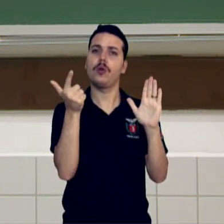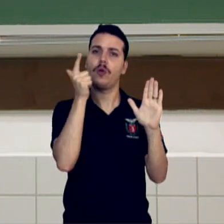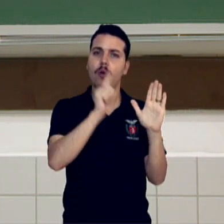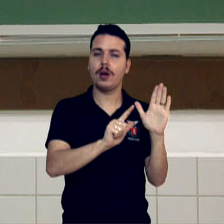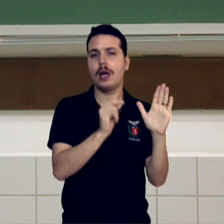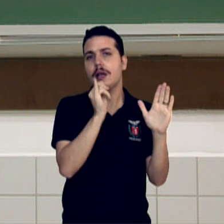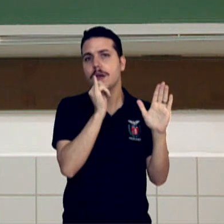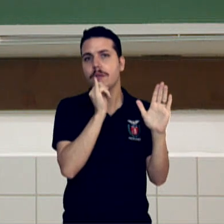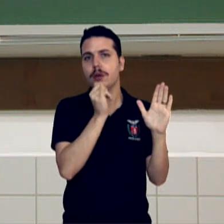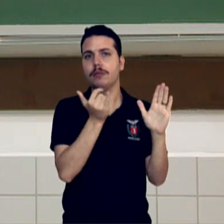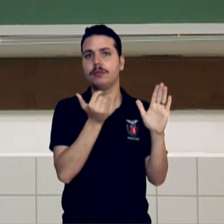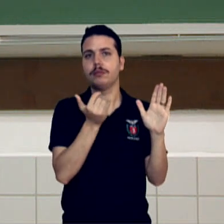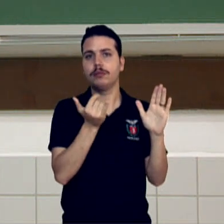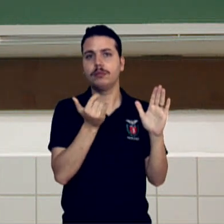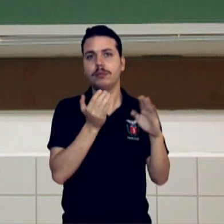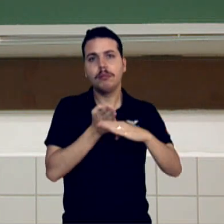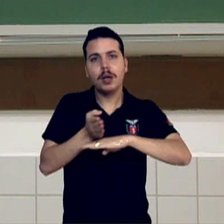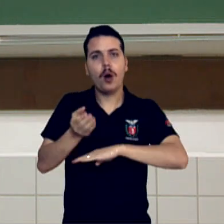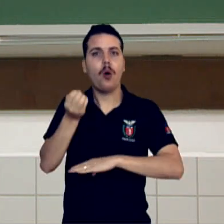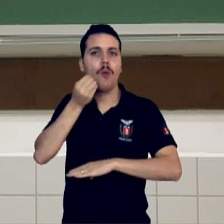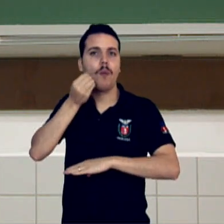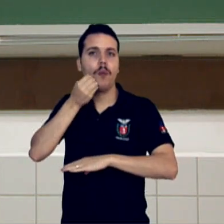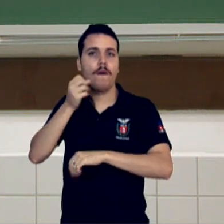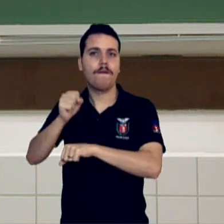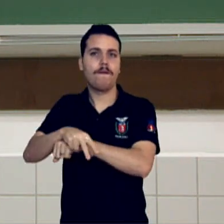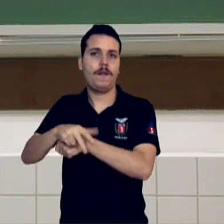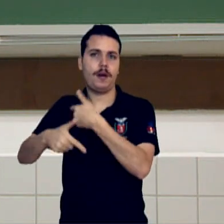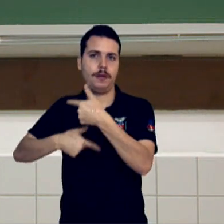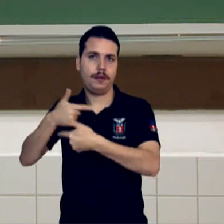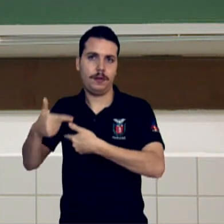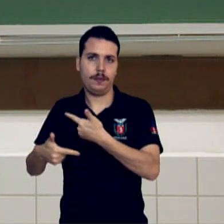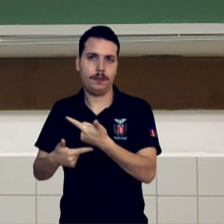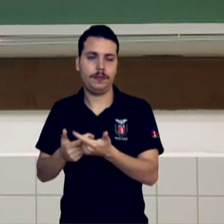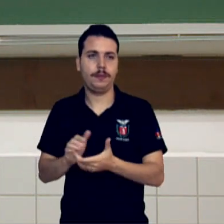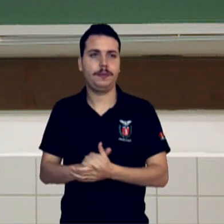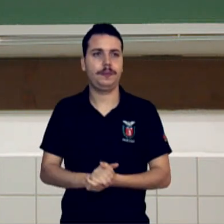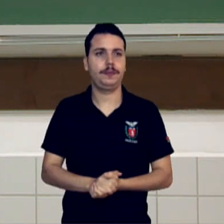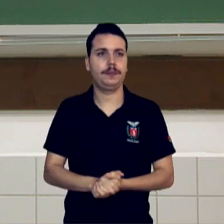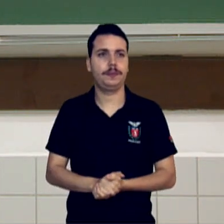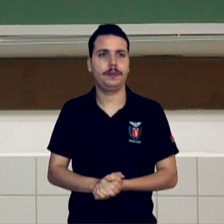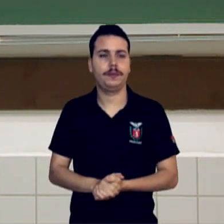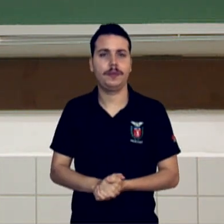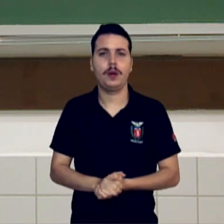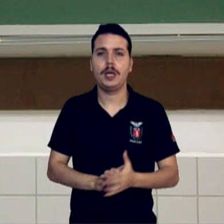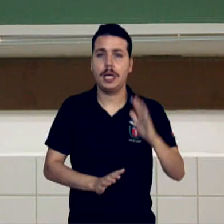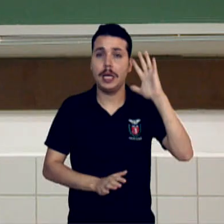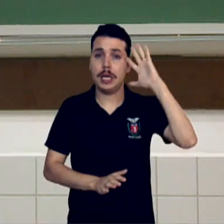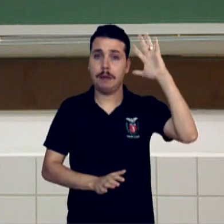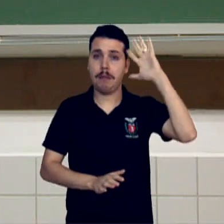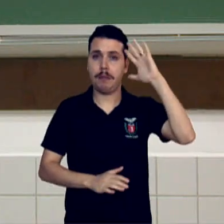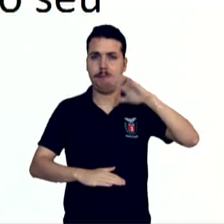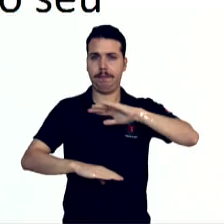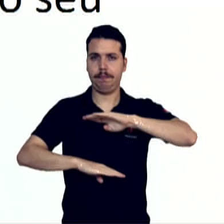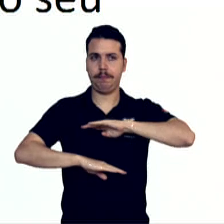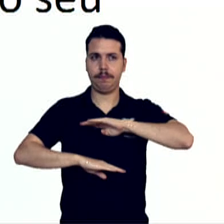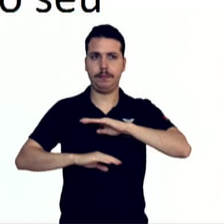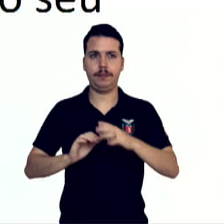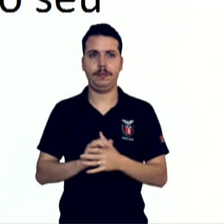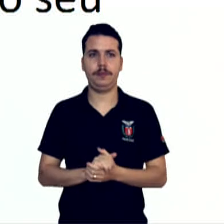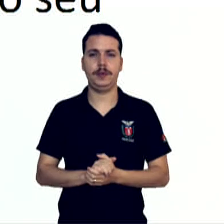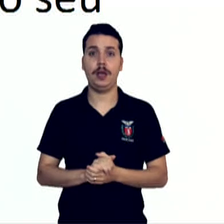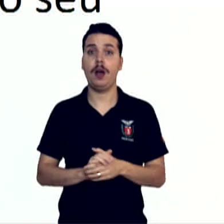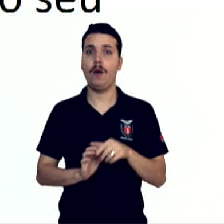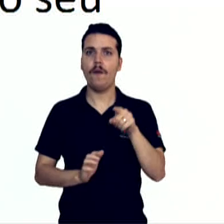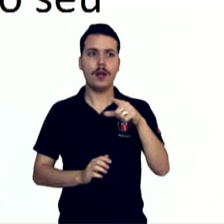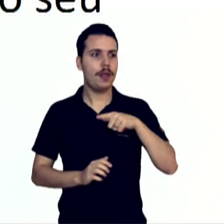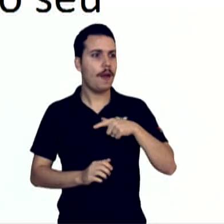por exemplo, uma oportunidade de emprego. Então, imagine a seguinte situação. Você teve